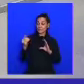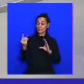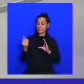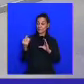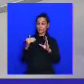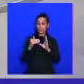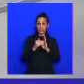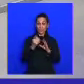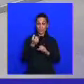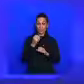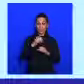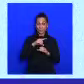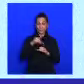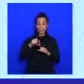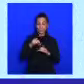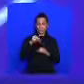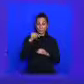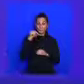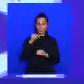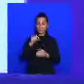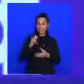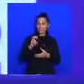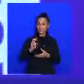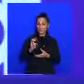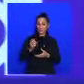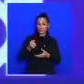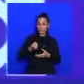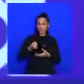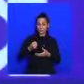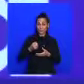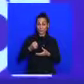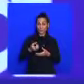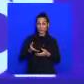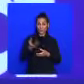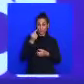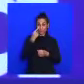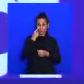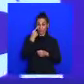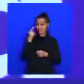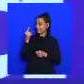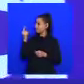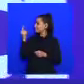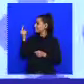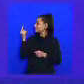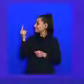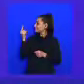bolas numeradas de 0 a 80 Onde serão sorteados cinco números